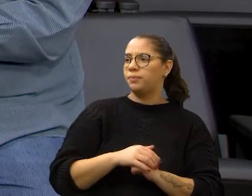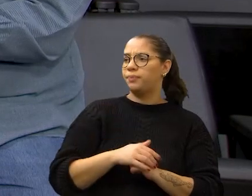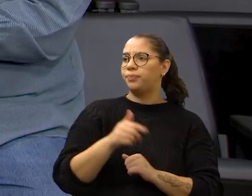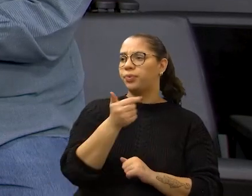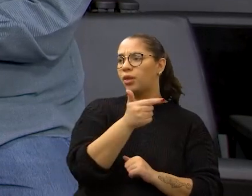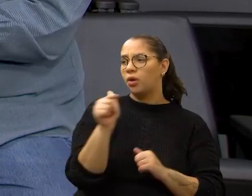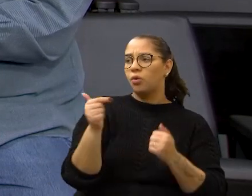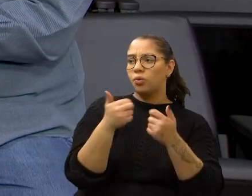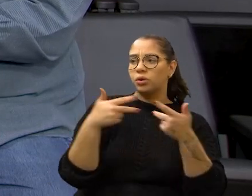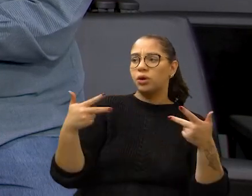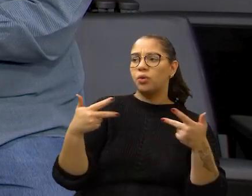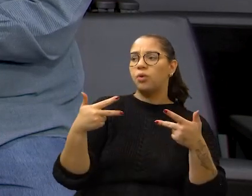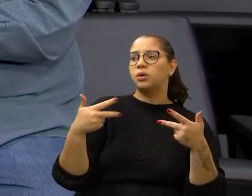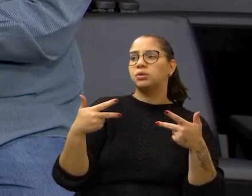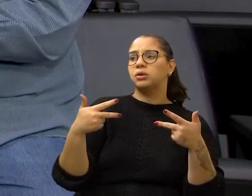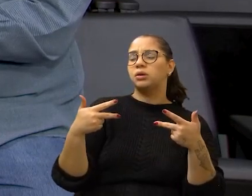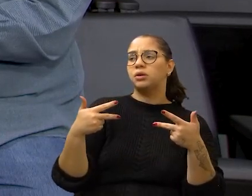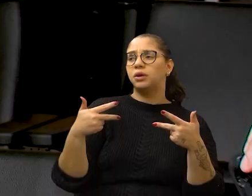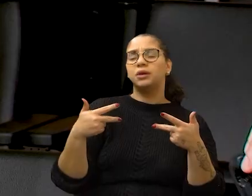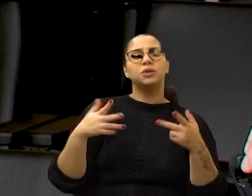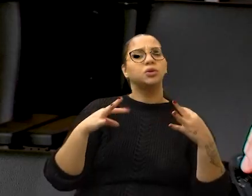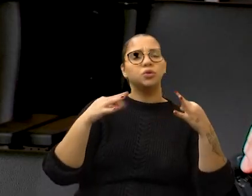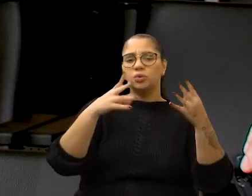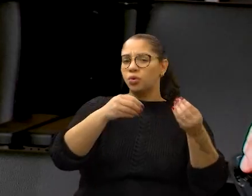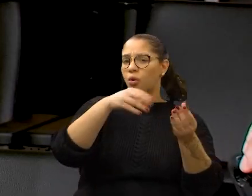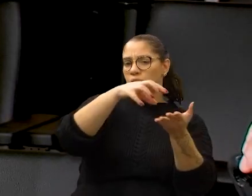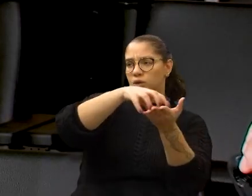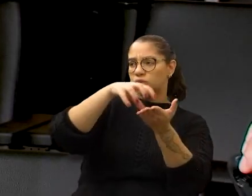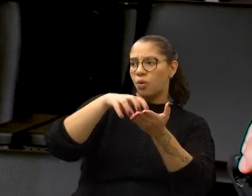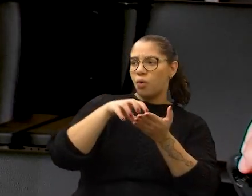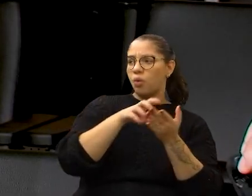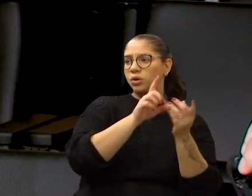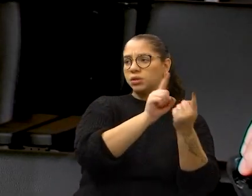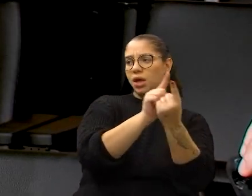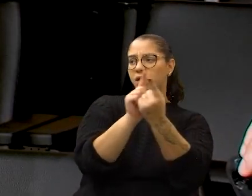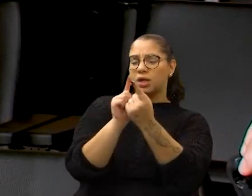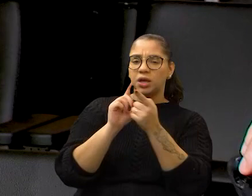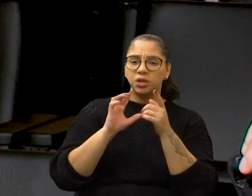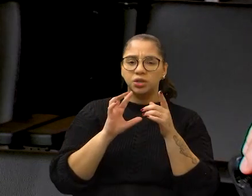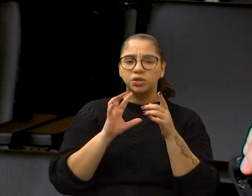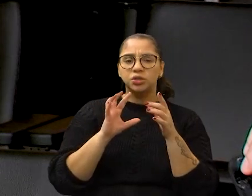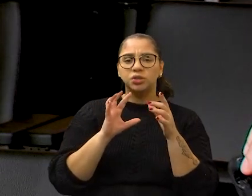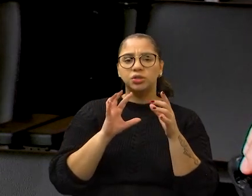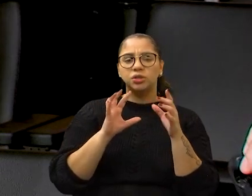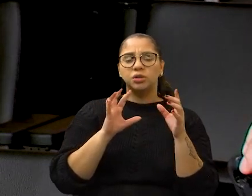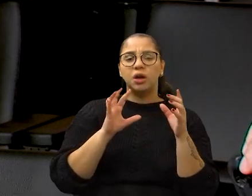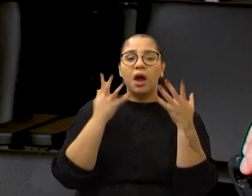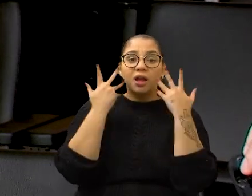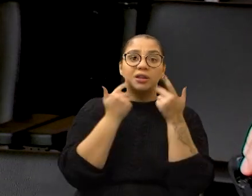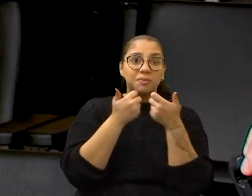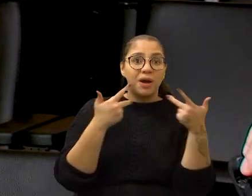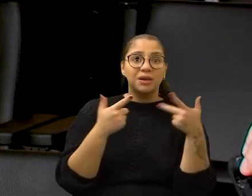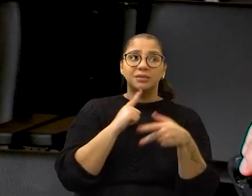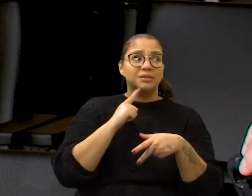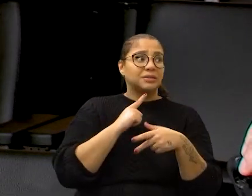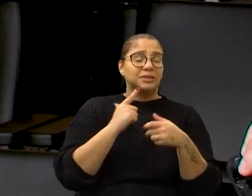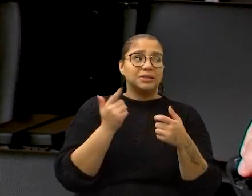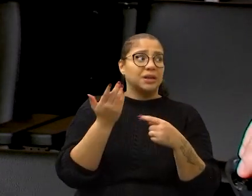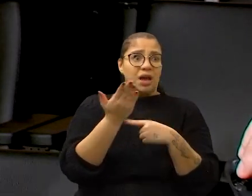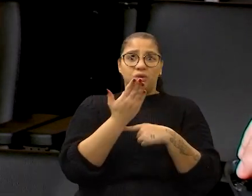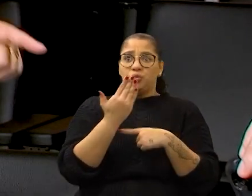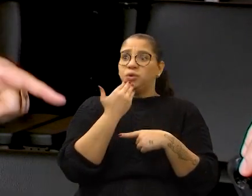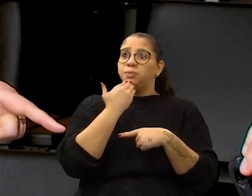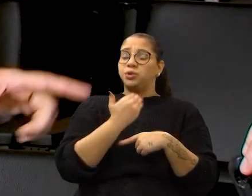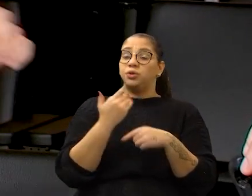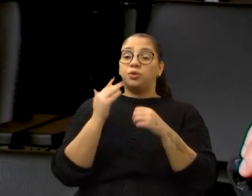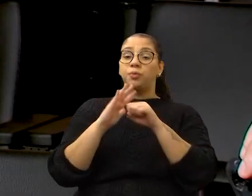outras, todas as ONGs que atendem animais, os protetores estão pedindo socorro, porque